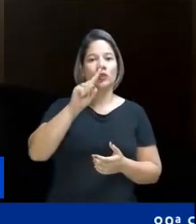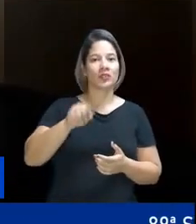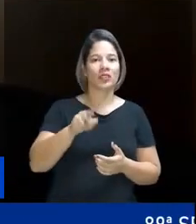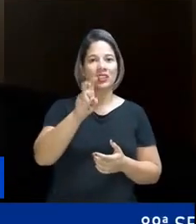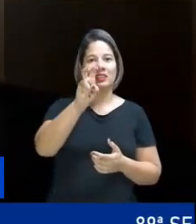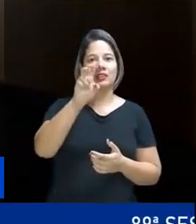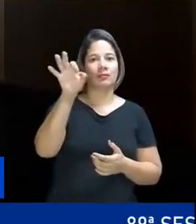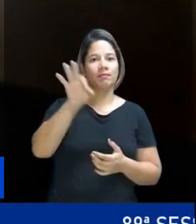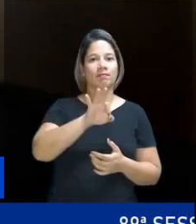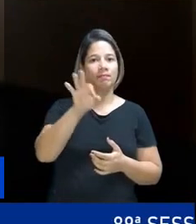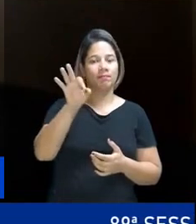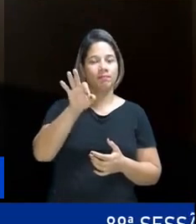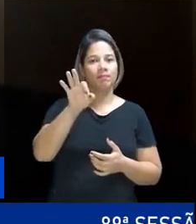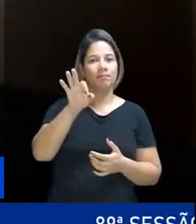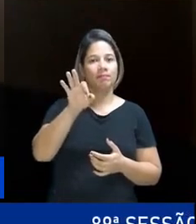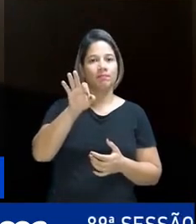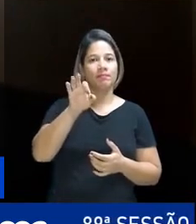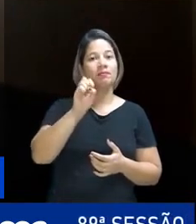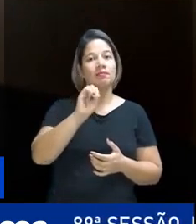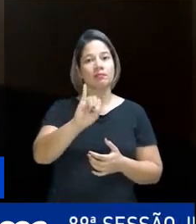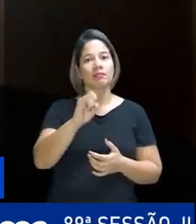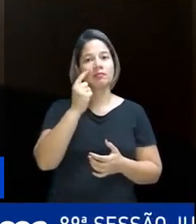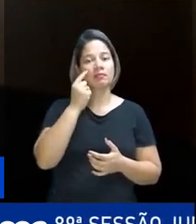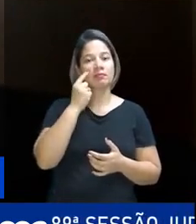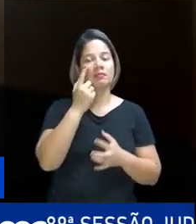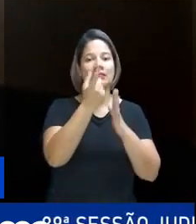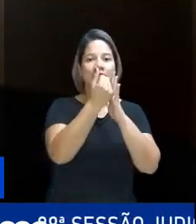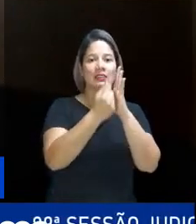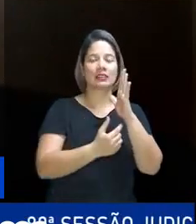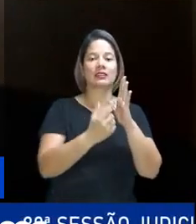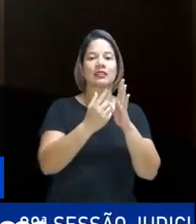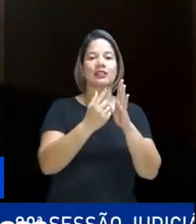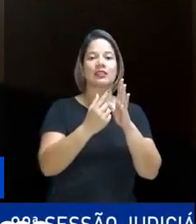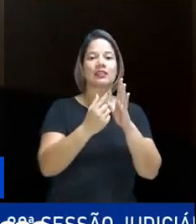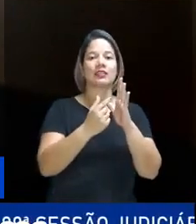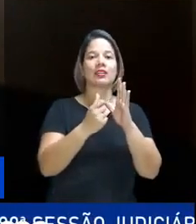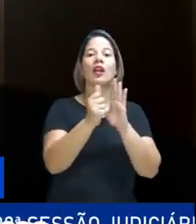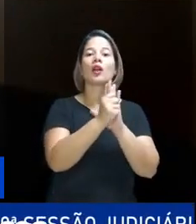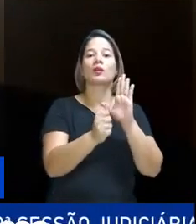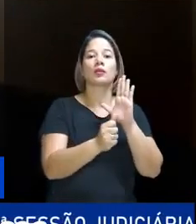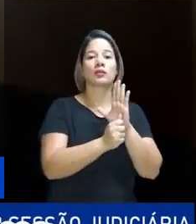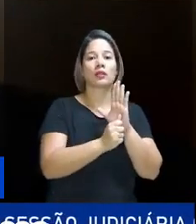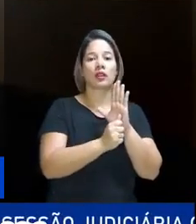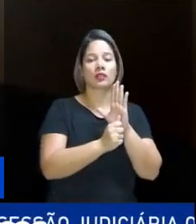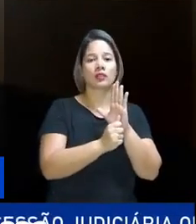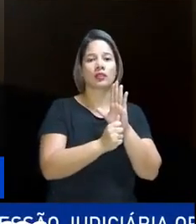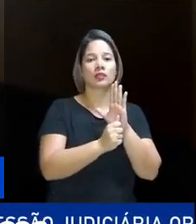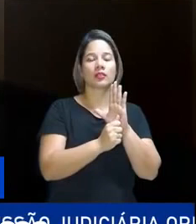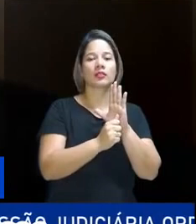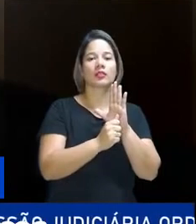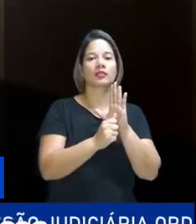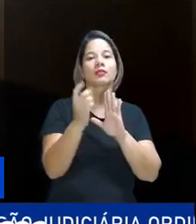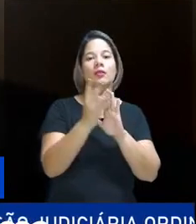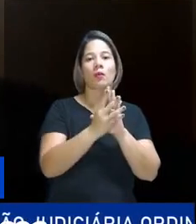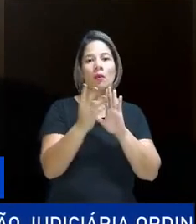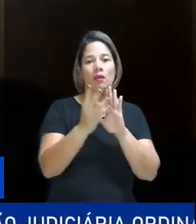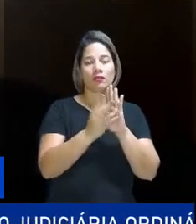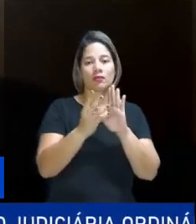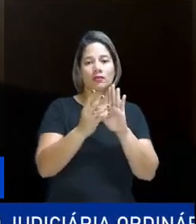12,5% sobre o valor previsto no inciso 5º do artigo do caput do artigo 44 da Lei